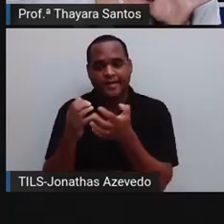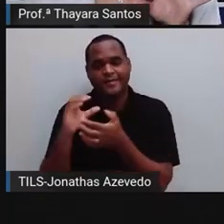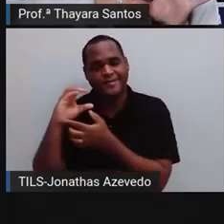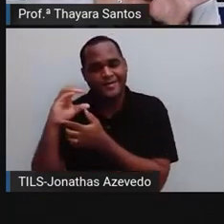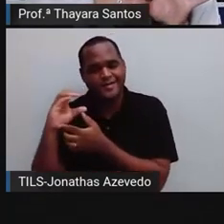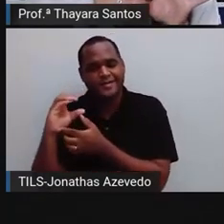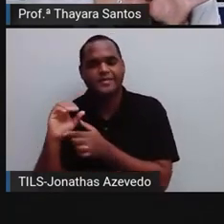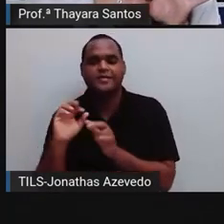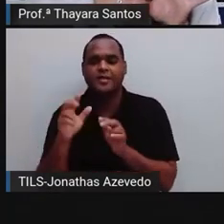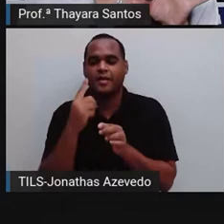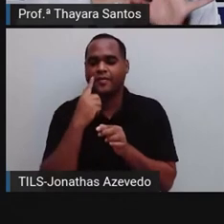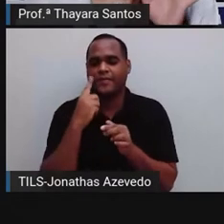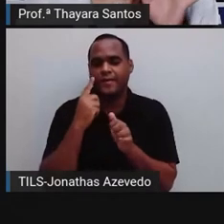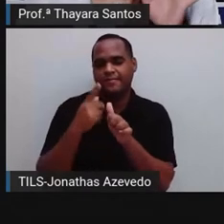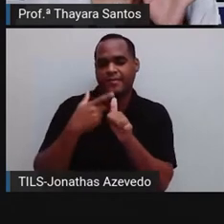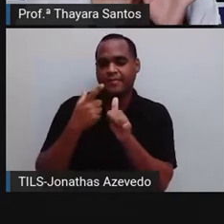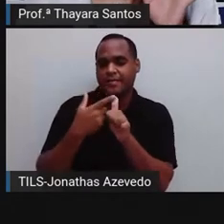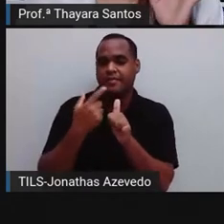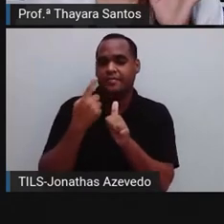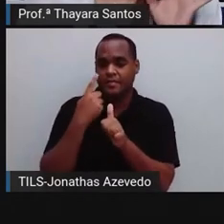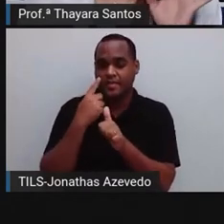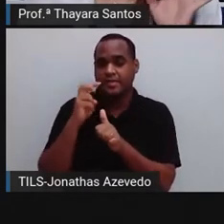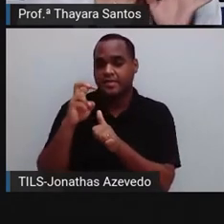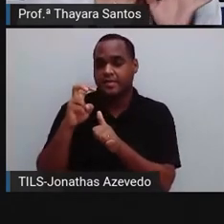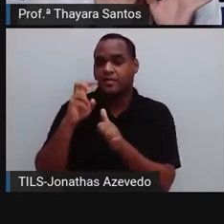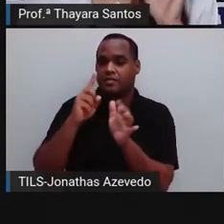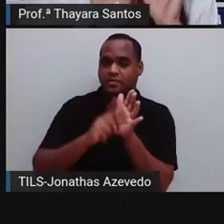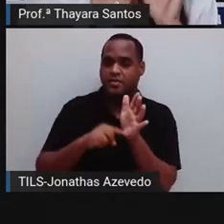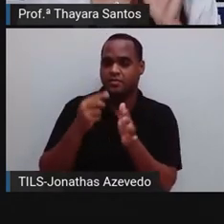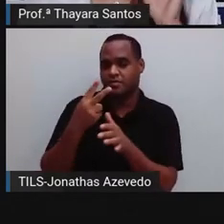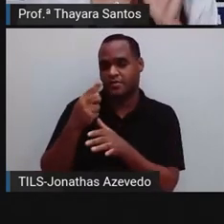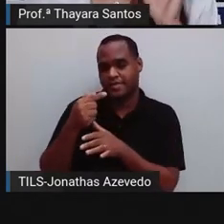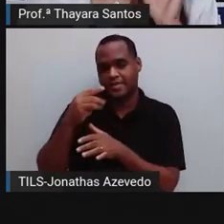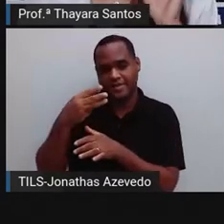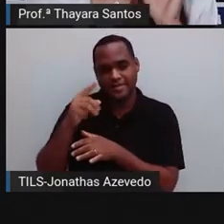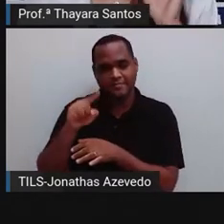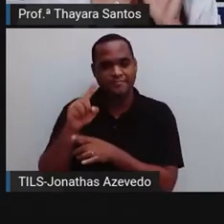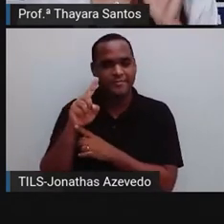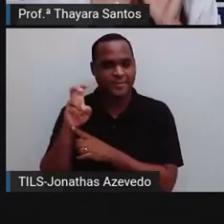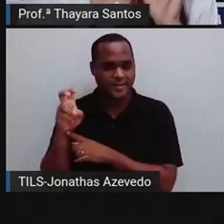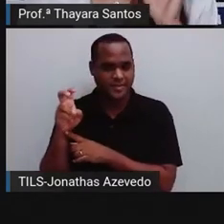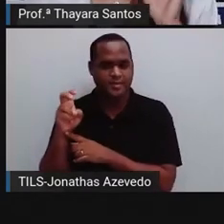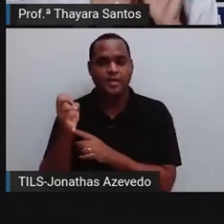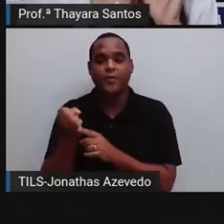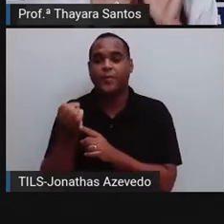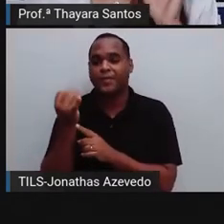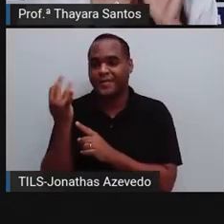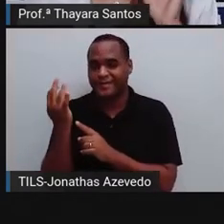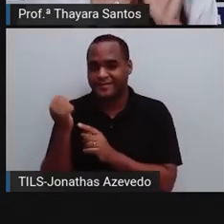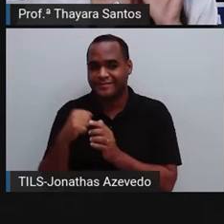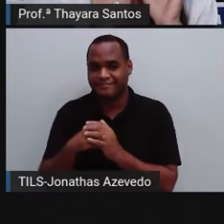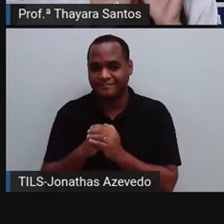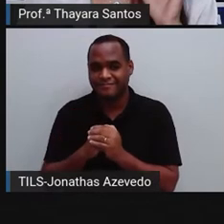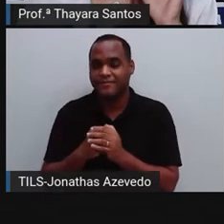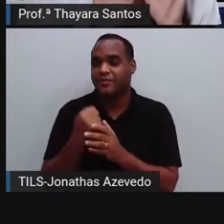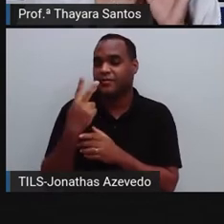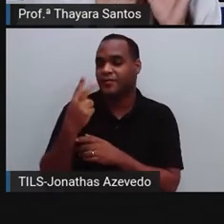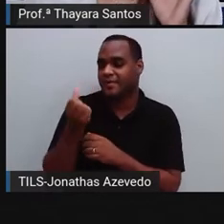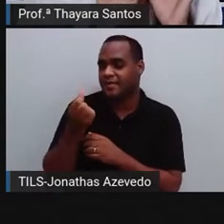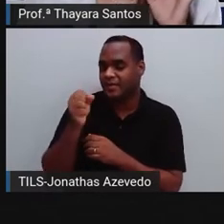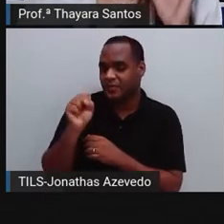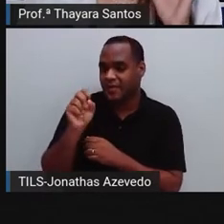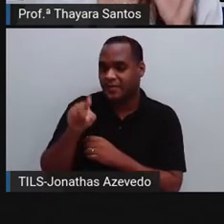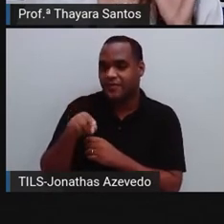em graus Celsius, eu vou pegar 5 menos 283, que vai dar quanto? Dá